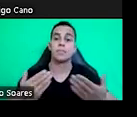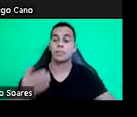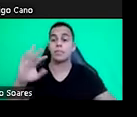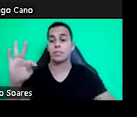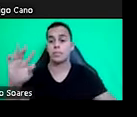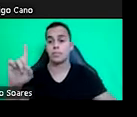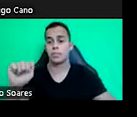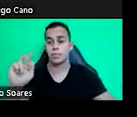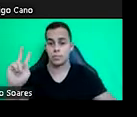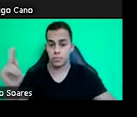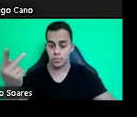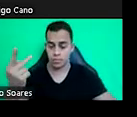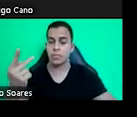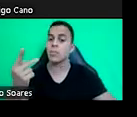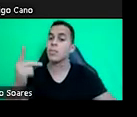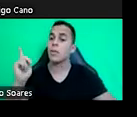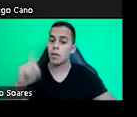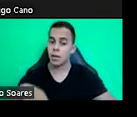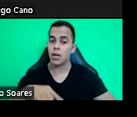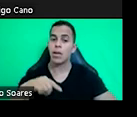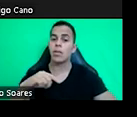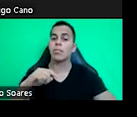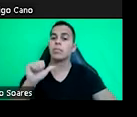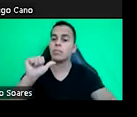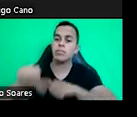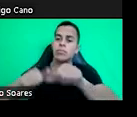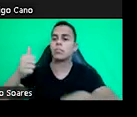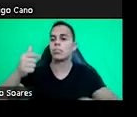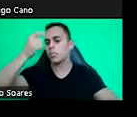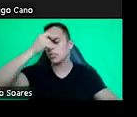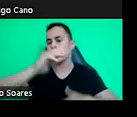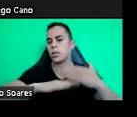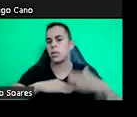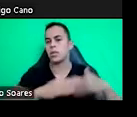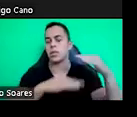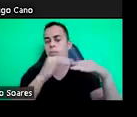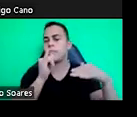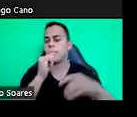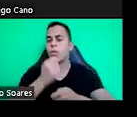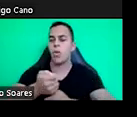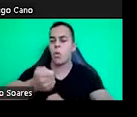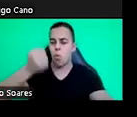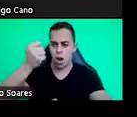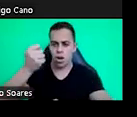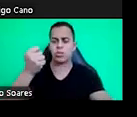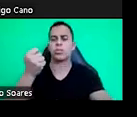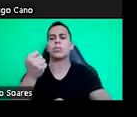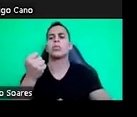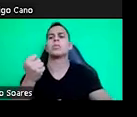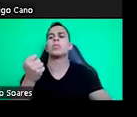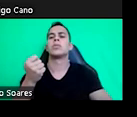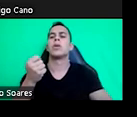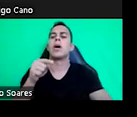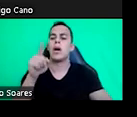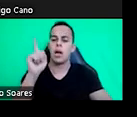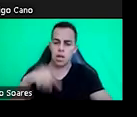é um transtorno do neurodesenvolvimento. Então esse guarda-chuva aqui chamado transtornos